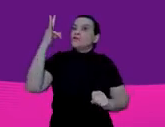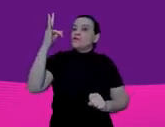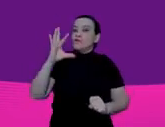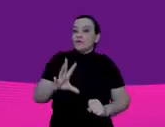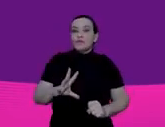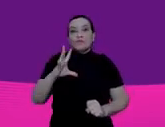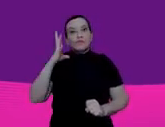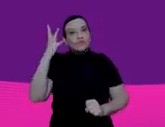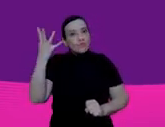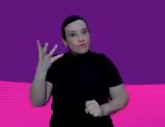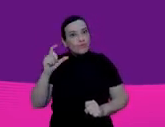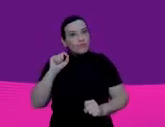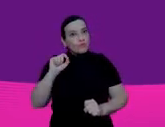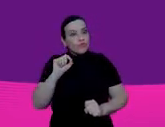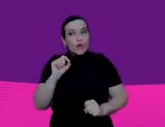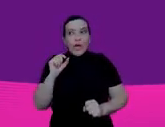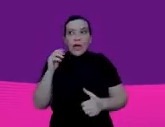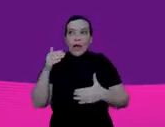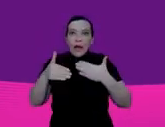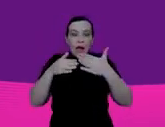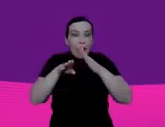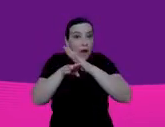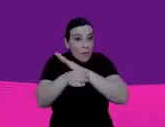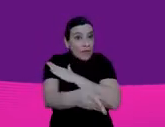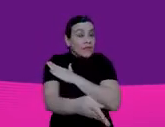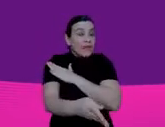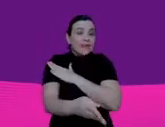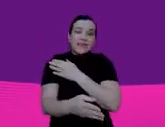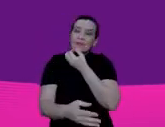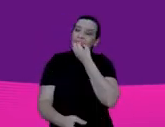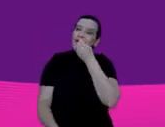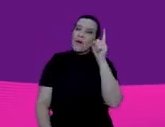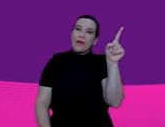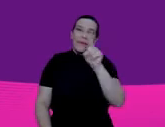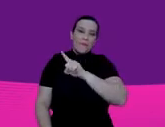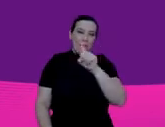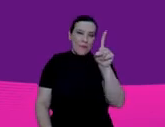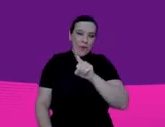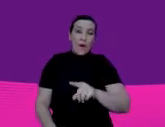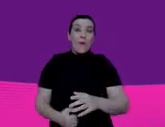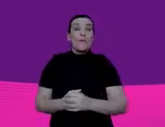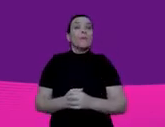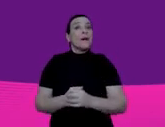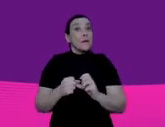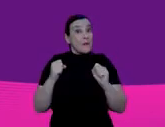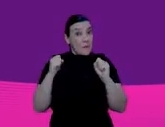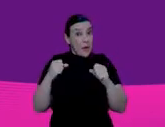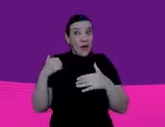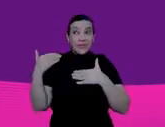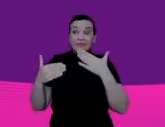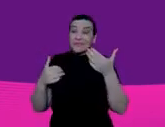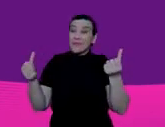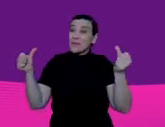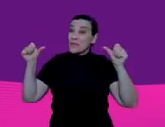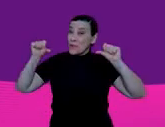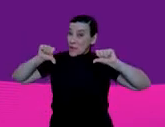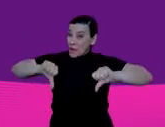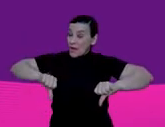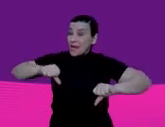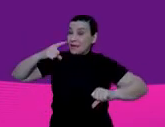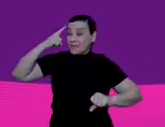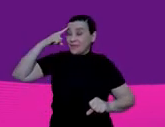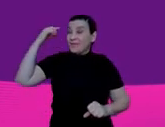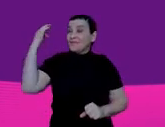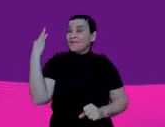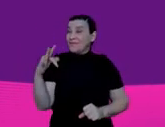ao uso de opioides. Então, não é uma medicação, e tanto até pode piorar o quadro da cefaleia primária, ajudar na cronificação.